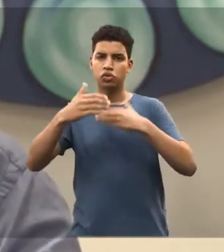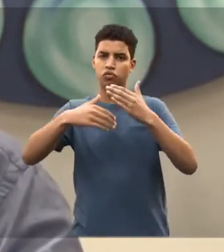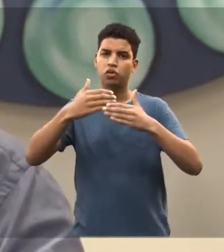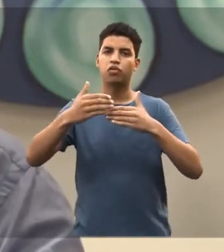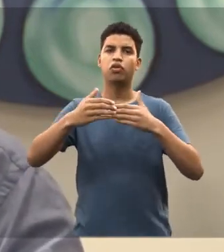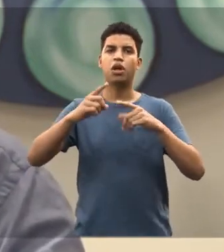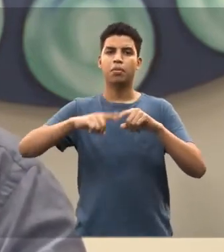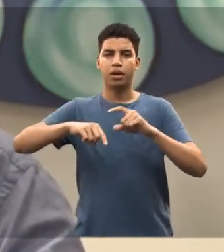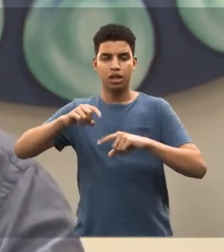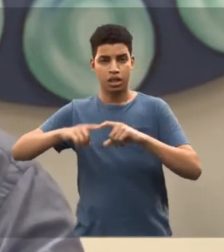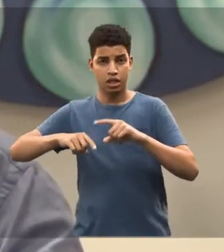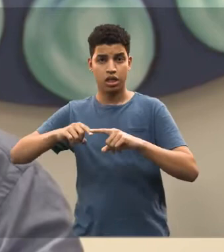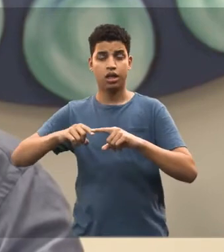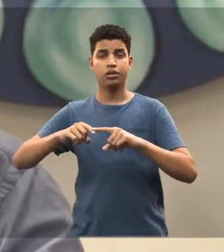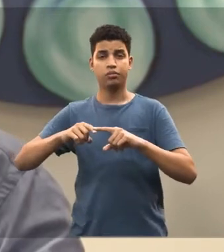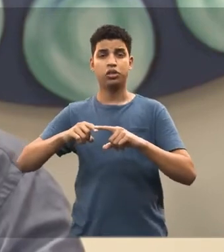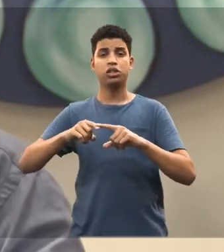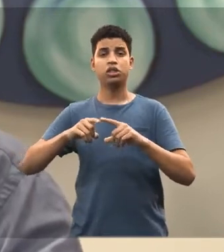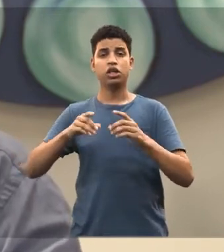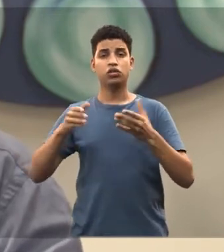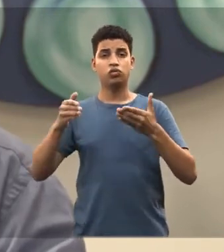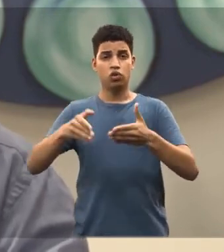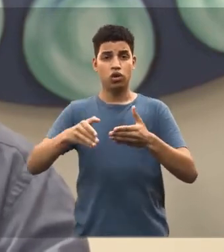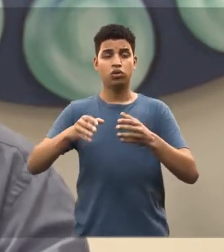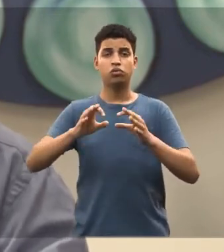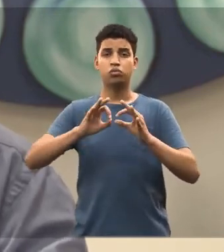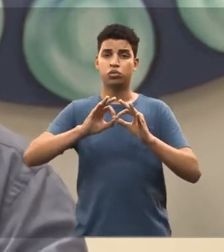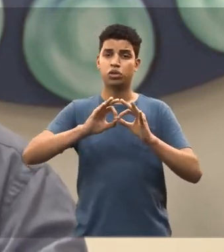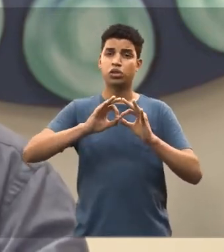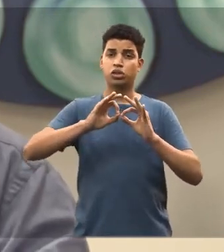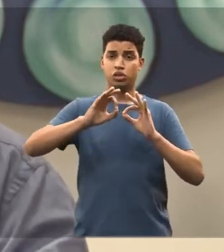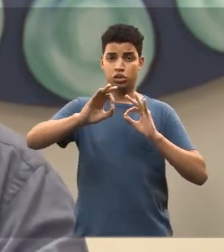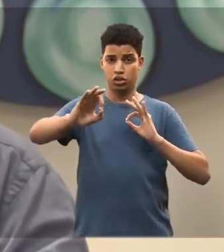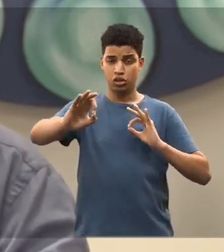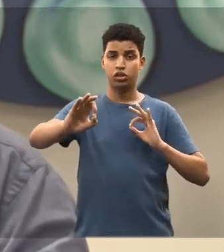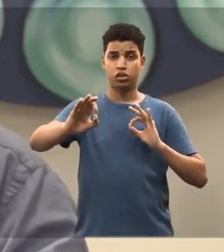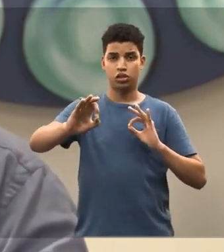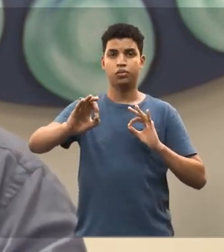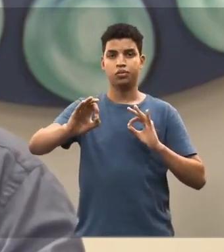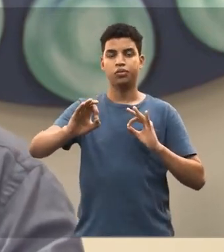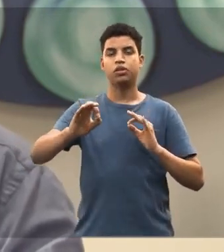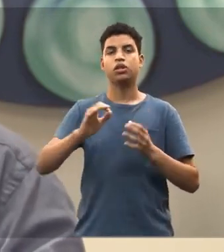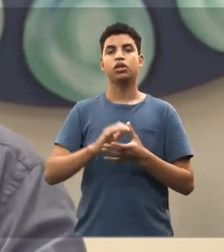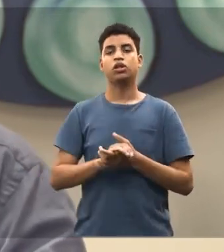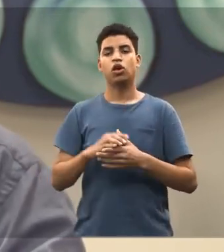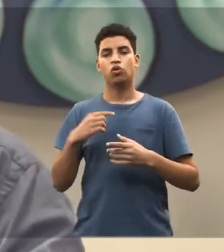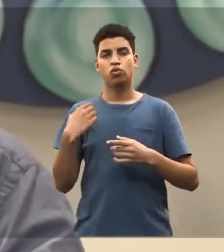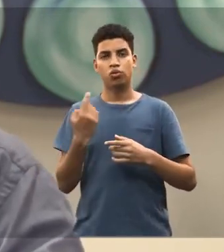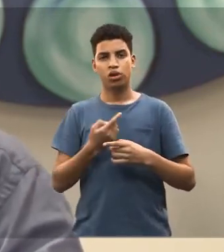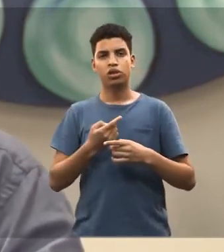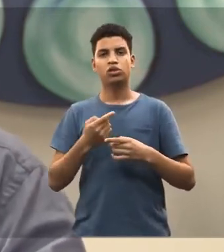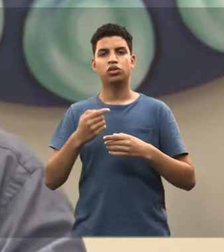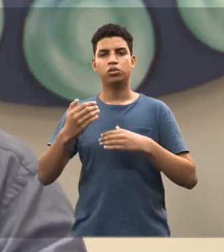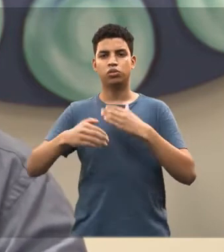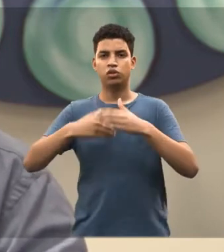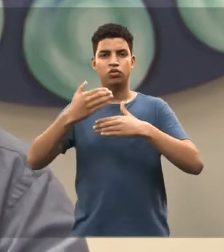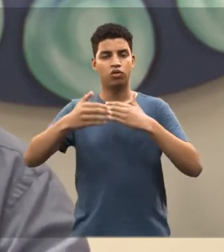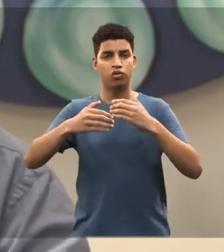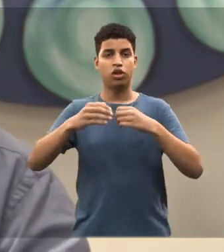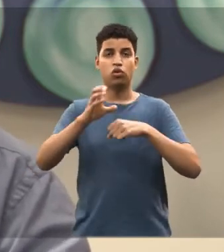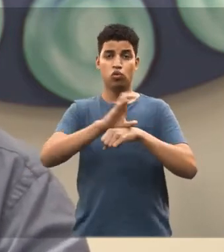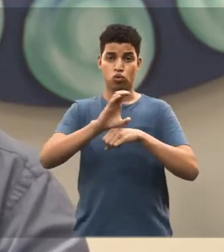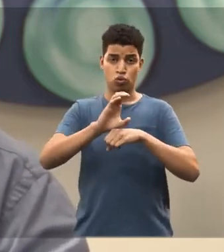visto a necessidade de desenvolvimento de materiais. Então, a gente está atrelando isso às esferas de ensino e extensão. Então,